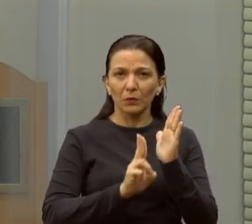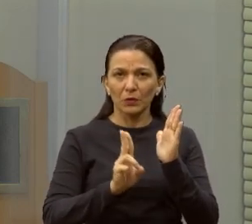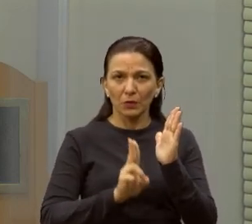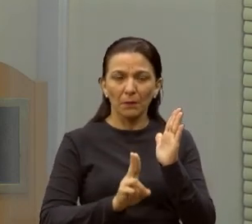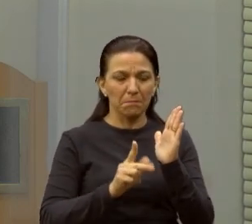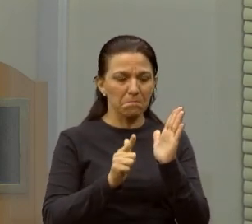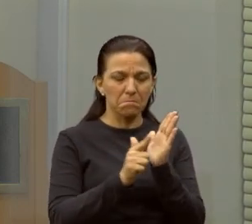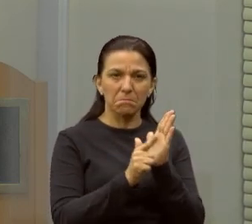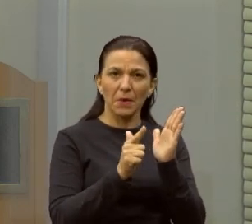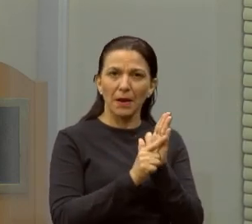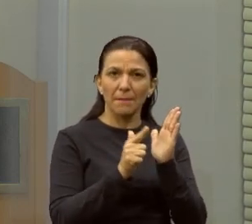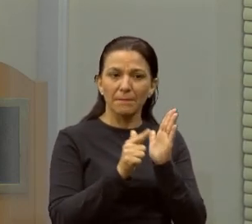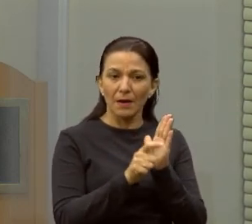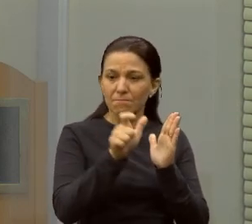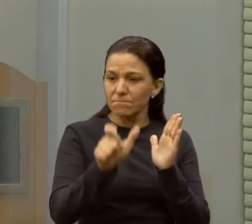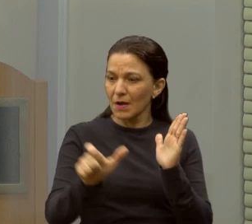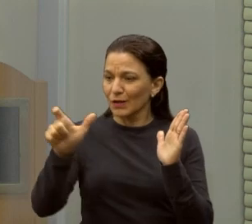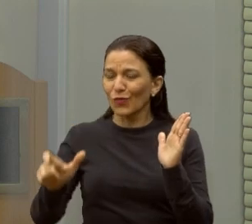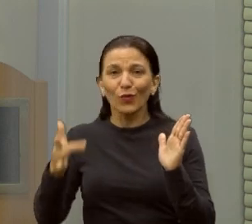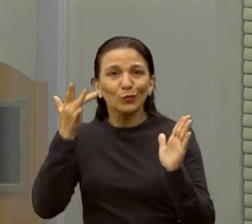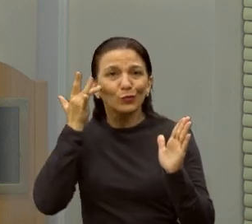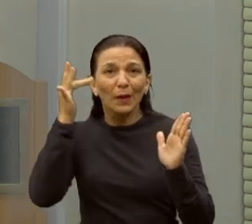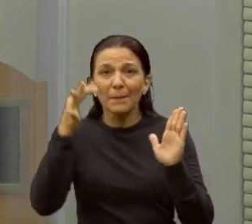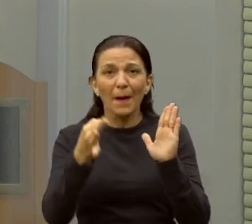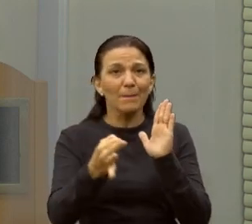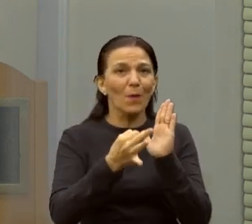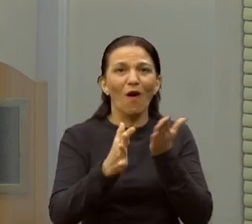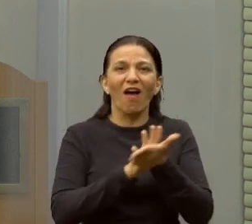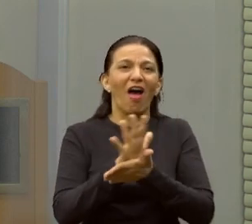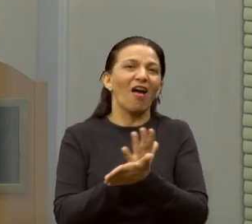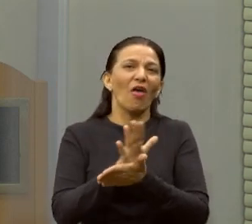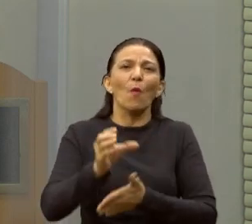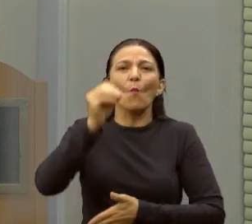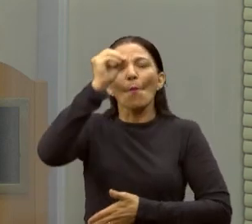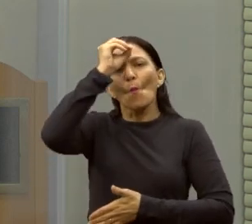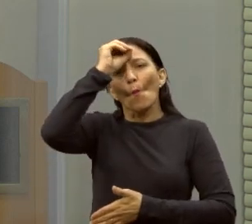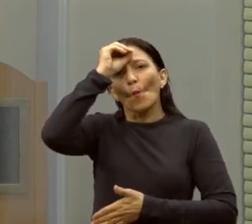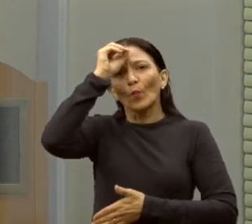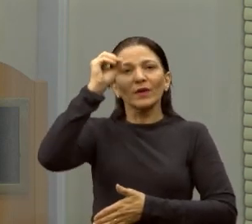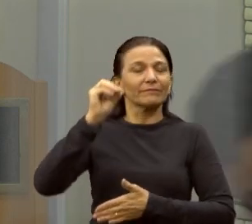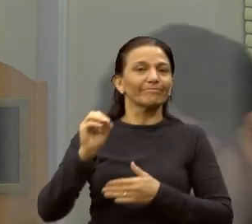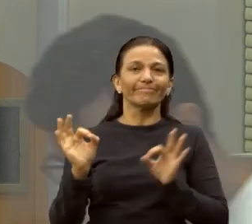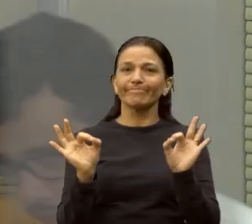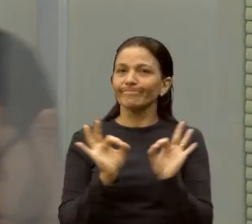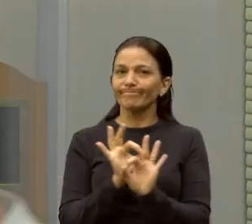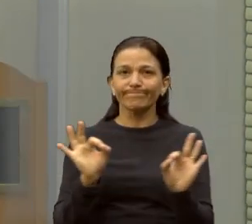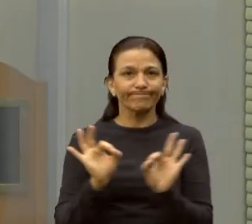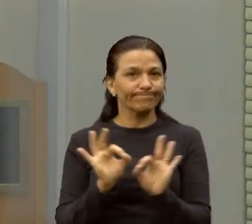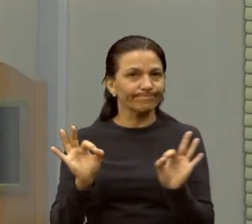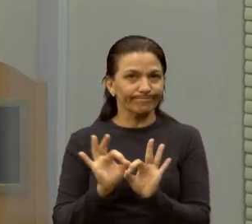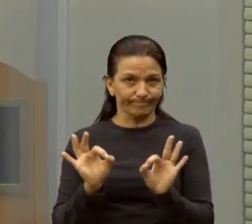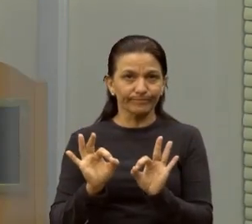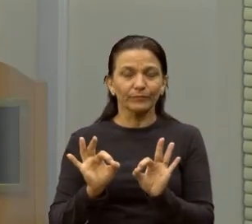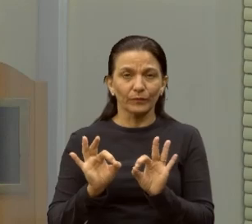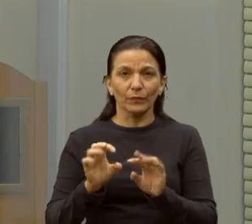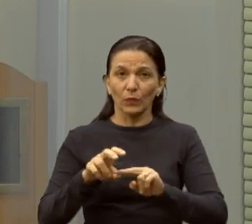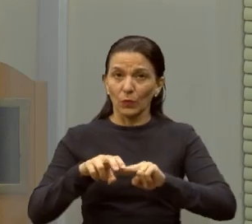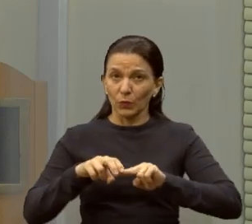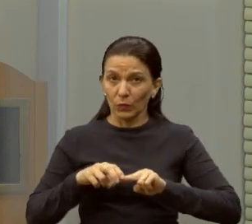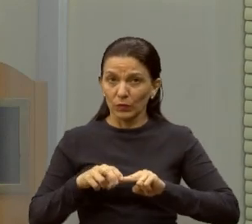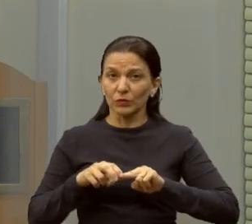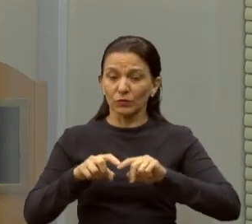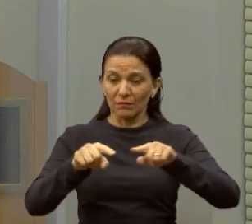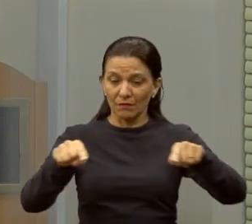vereadoras que nem sabiam da propositura ao tomar ciência da situação imediatamente o interpele no